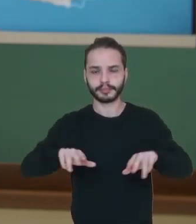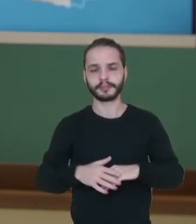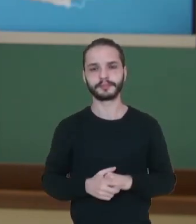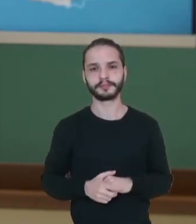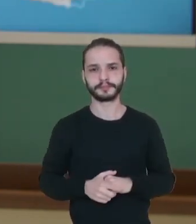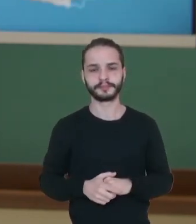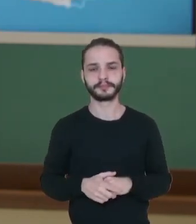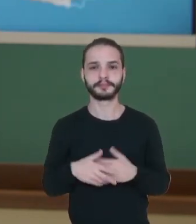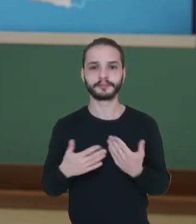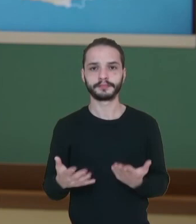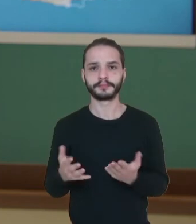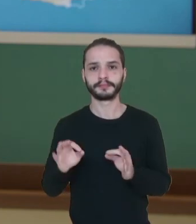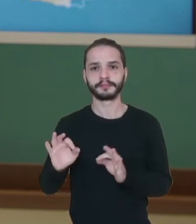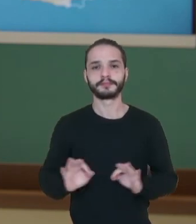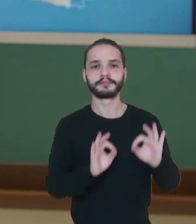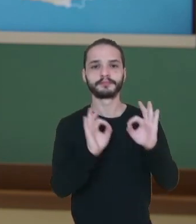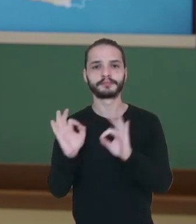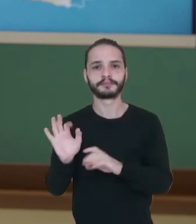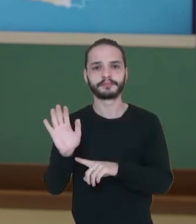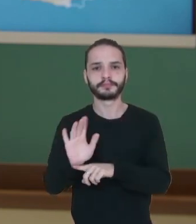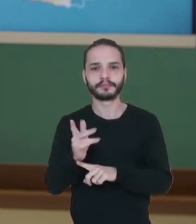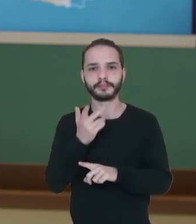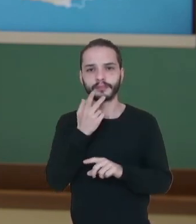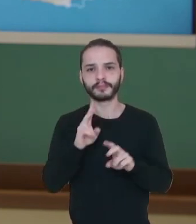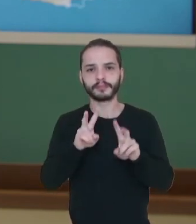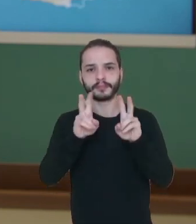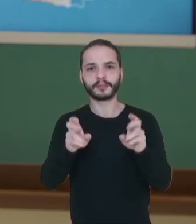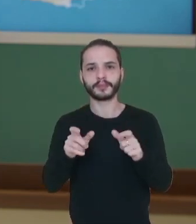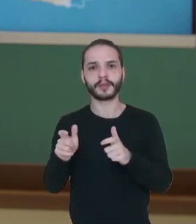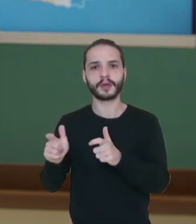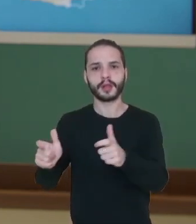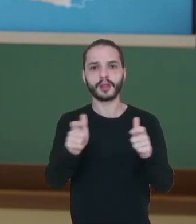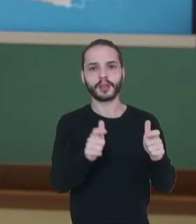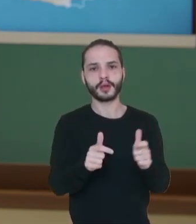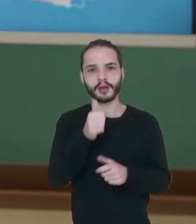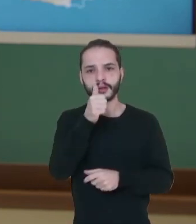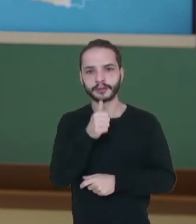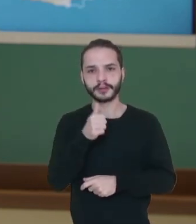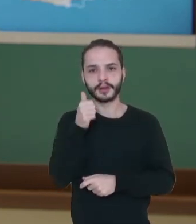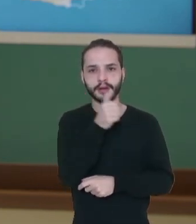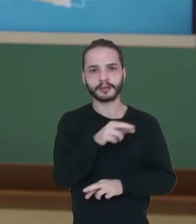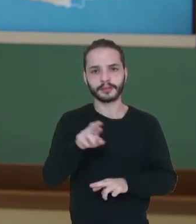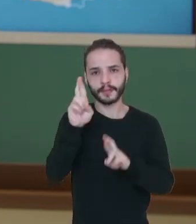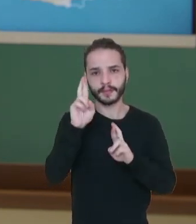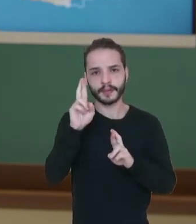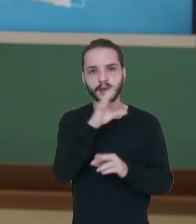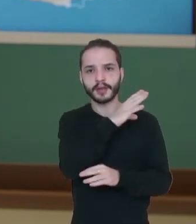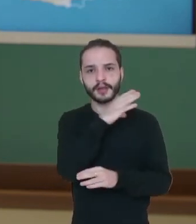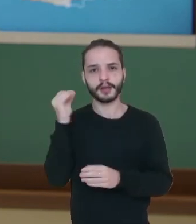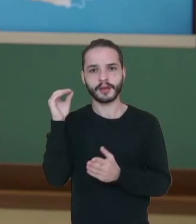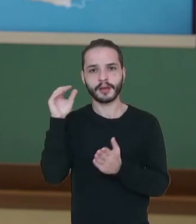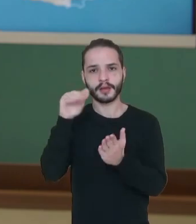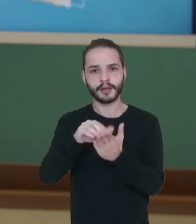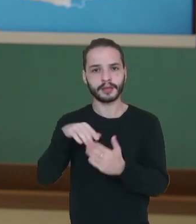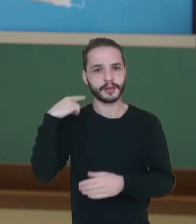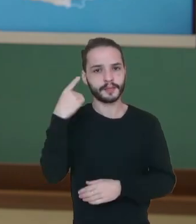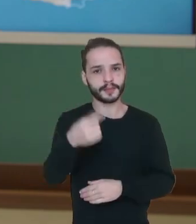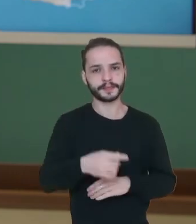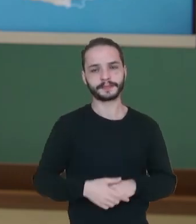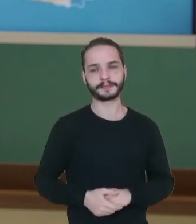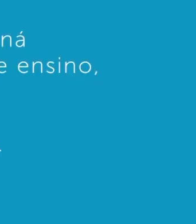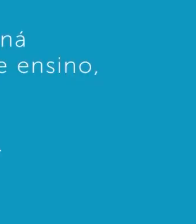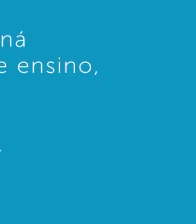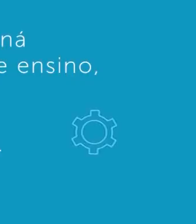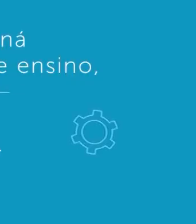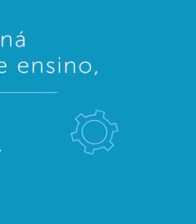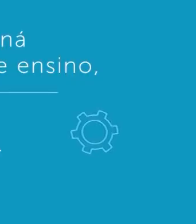outras. Bem, neste vídeo nós falamos sobre lugares sagrados. Eu espero que vocês tenham gostado e até breve!